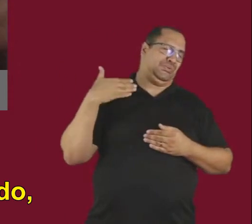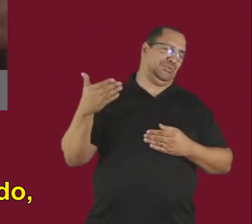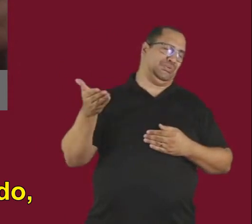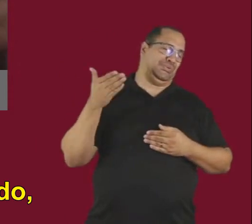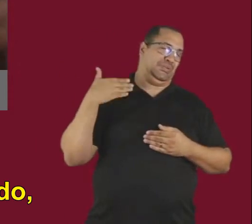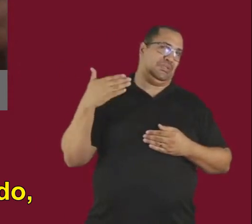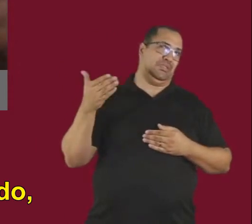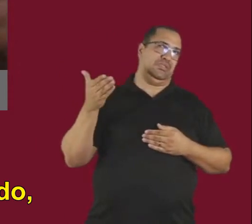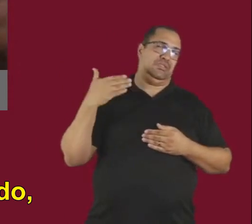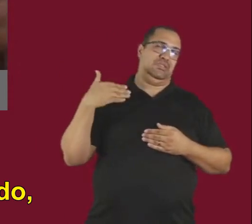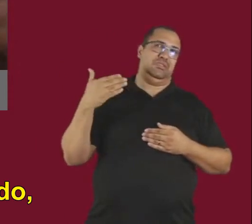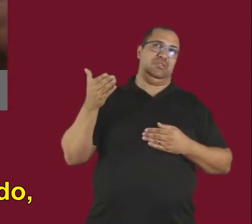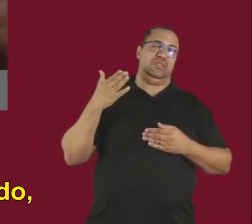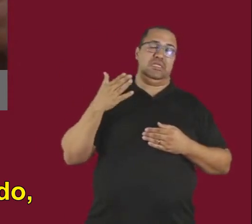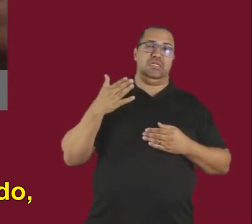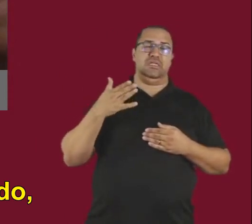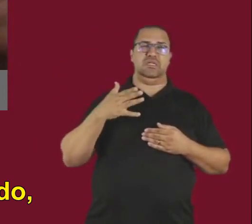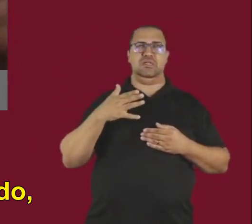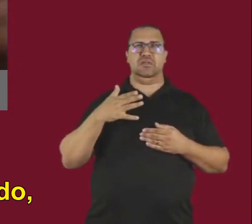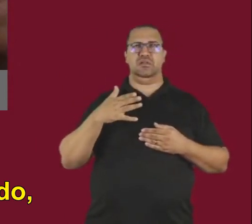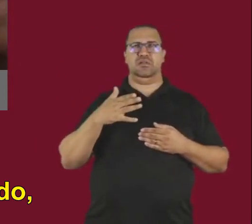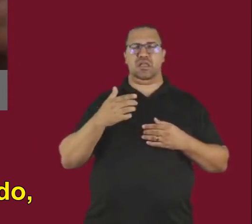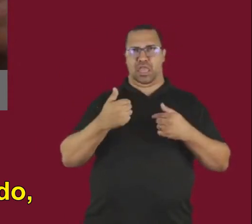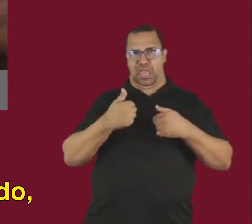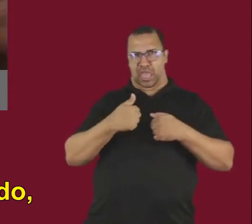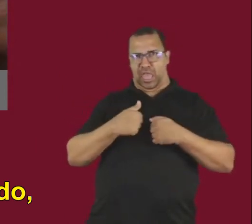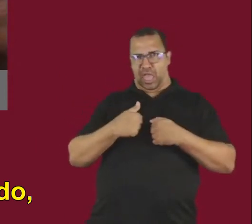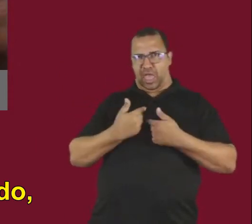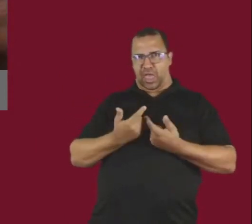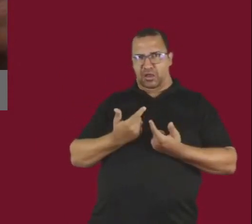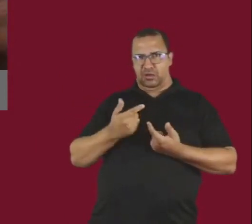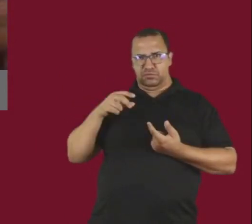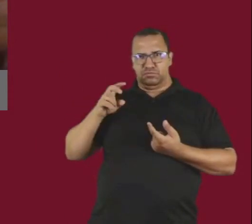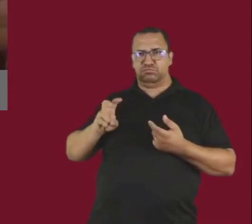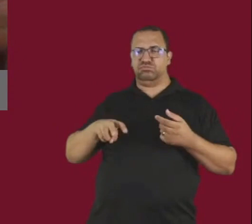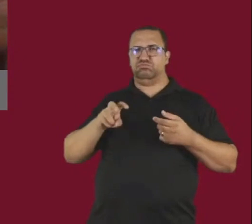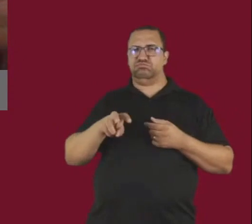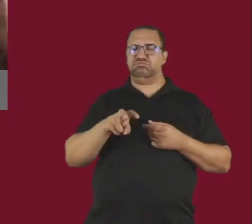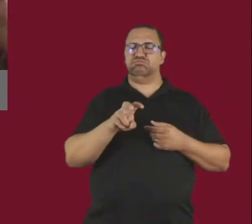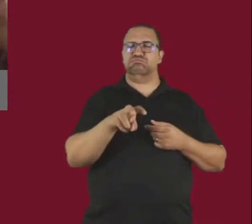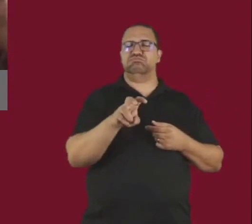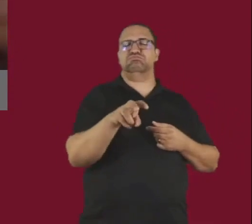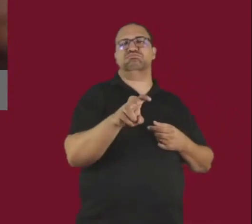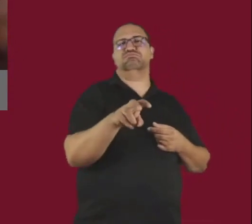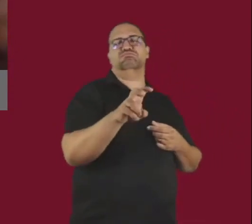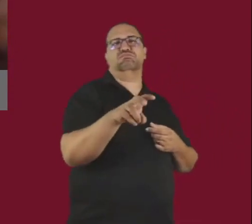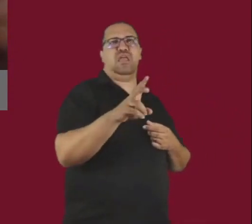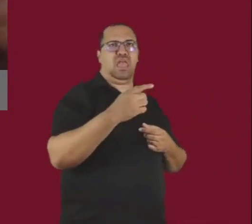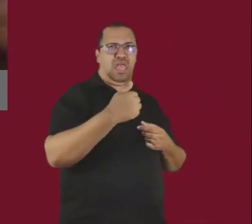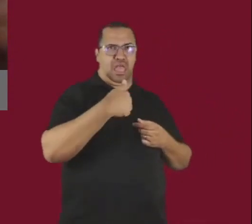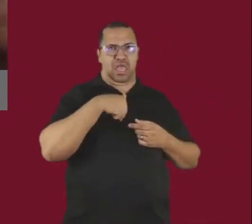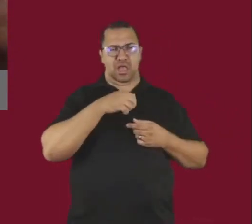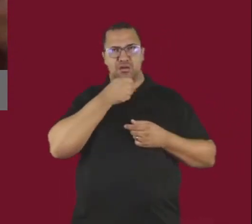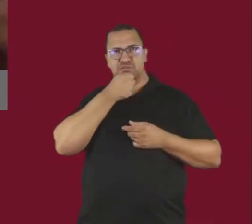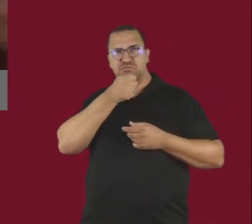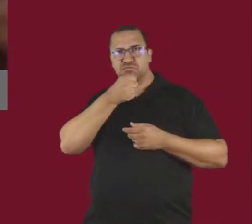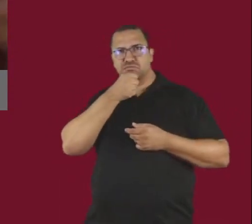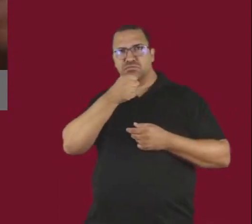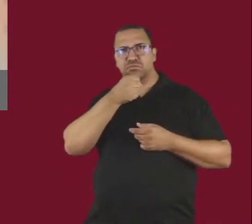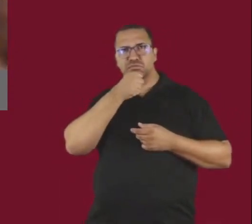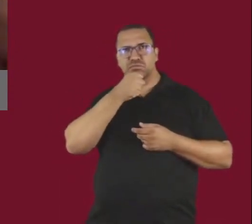pensei, se eu sou uma jornalista e eu defendo que a Amazônia é o centro do mundo, então por que que eu não estou no centro do